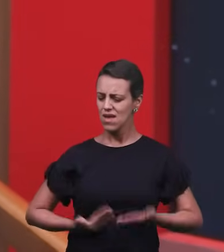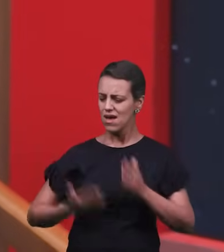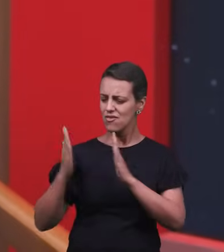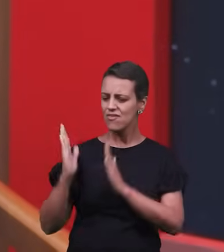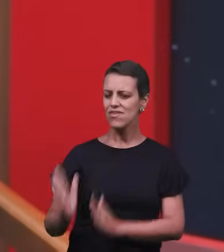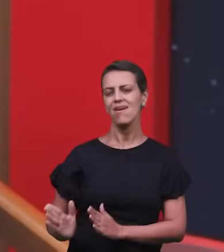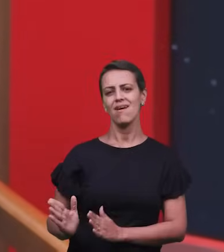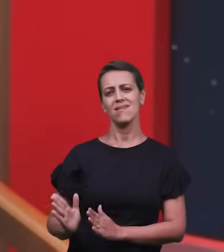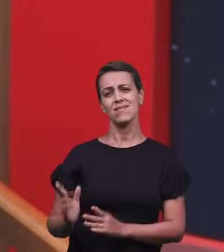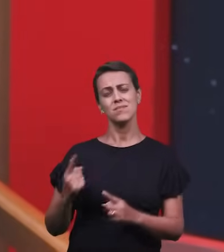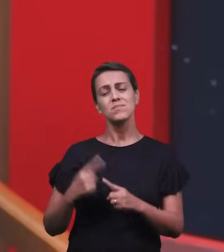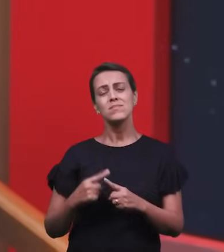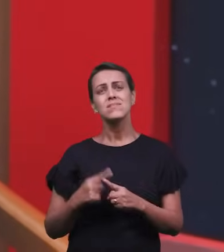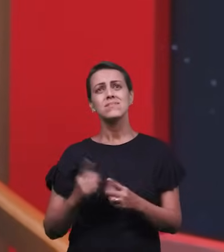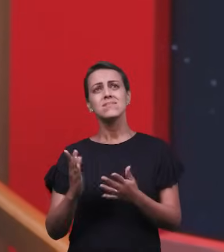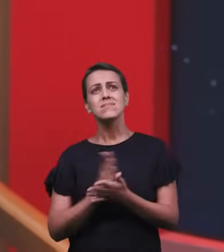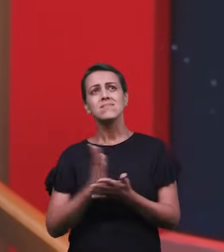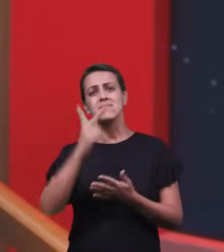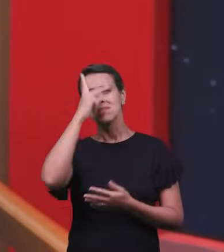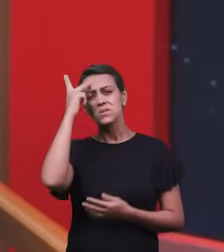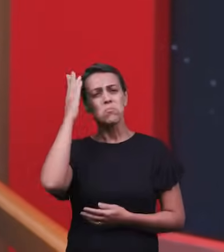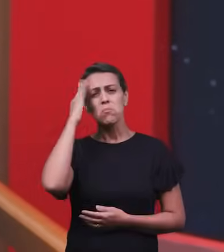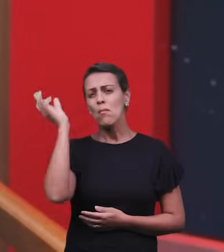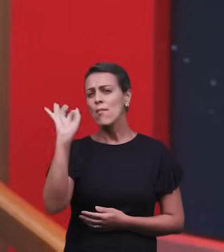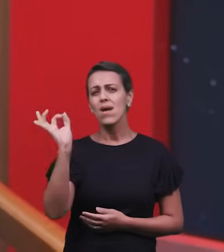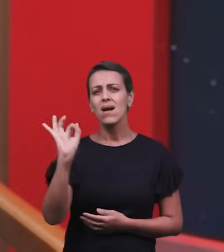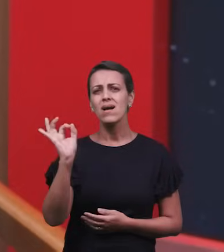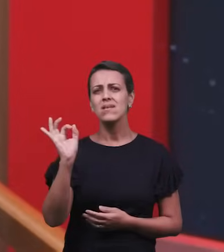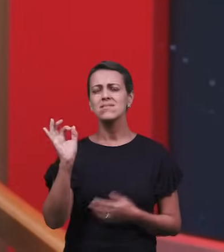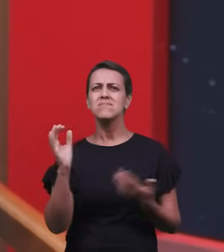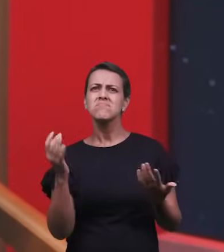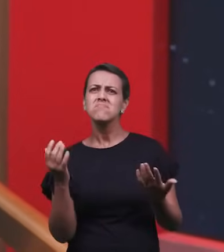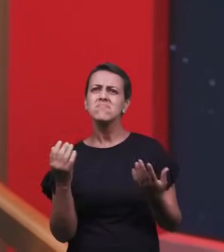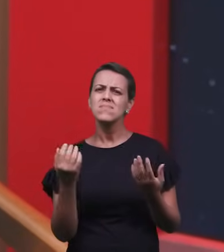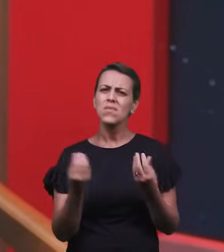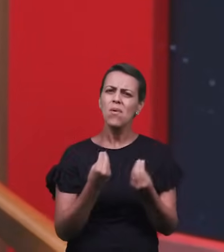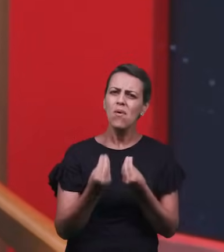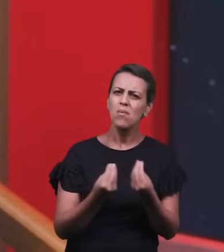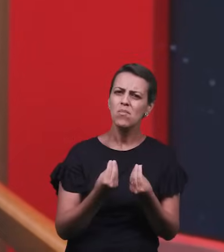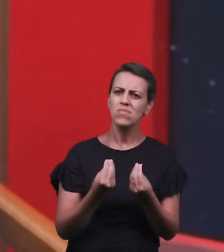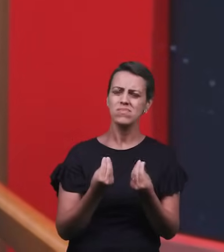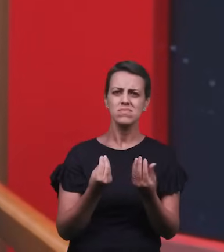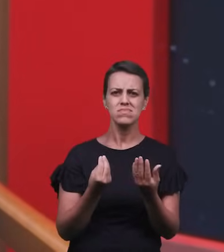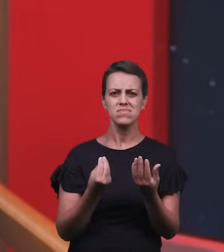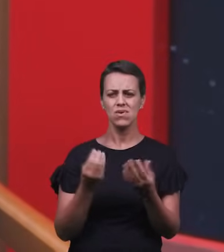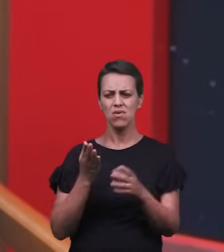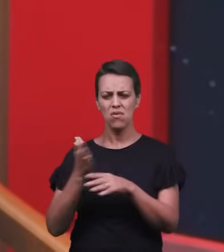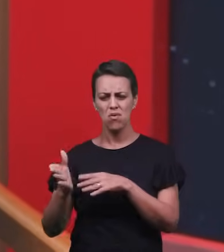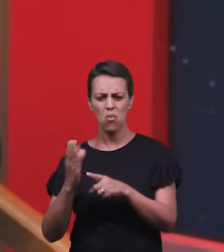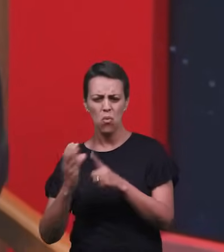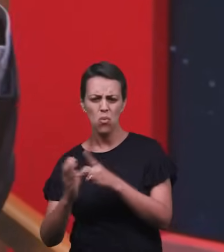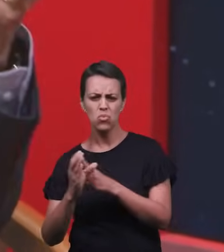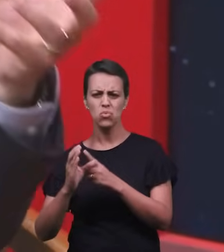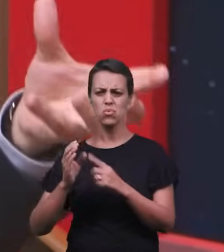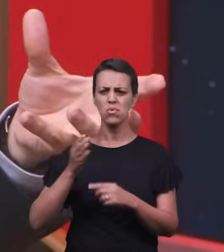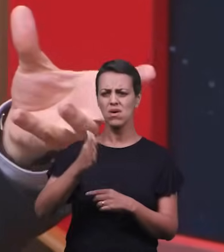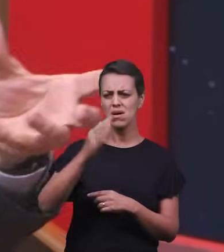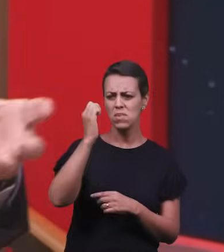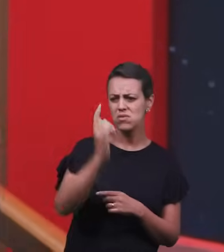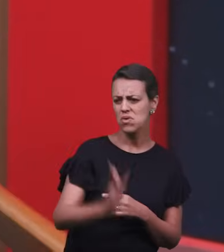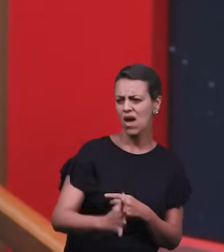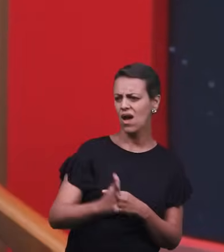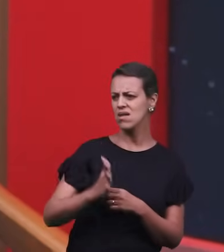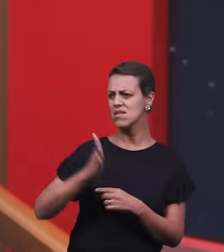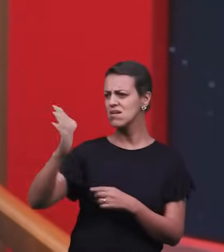fiel. Porque muitos não entendem, mas você entra dia, sai dia, é culto, é